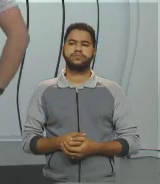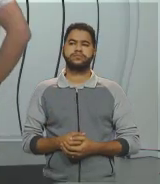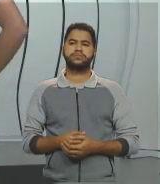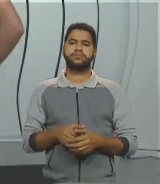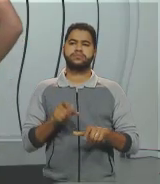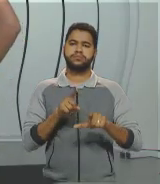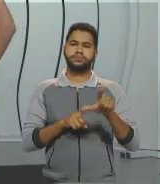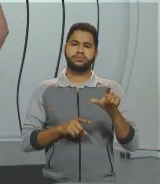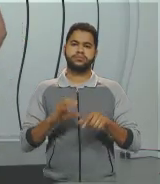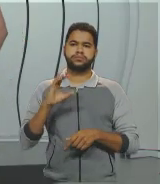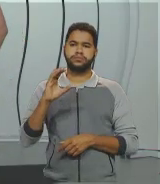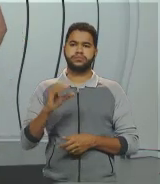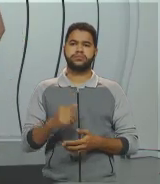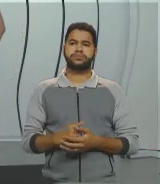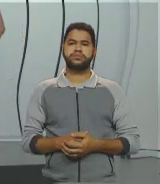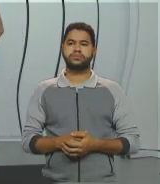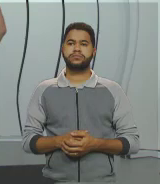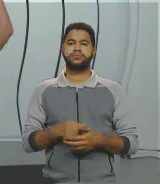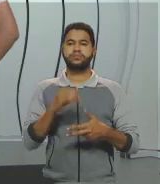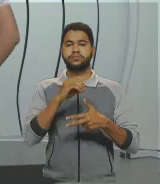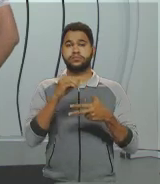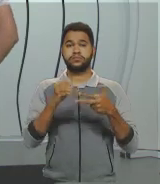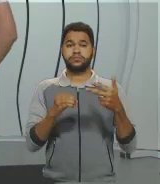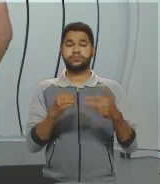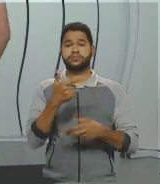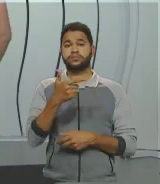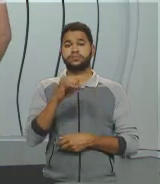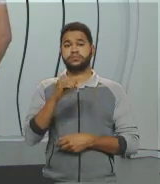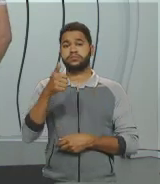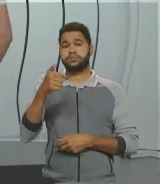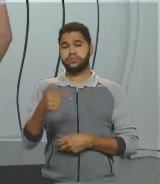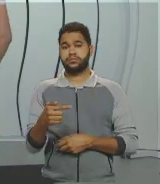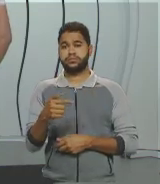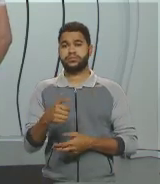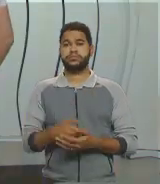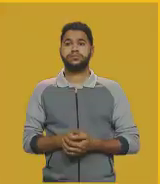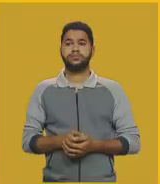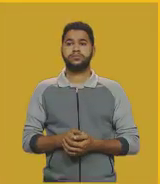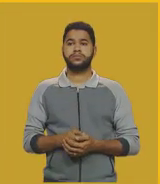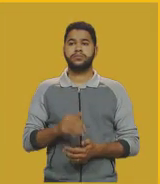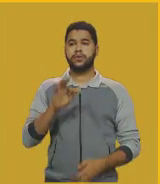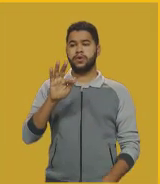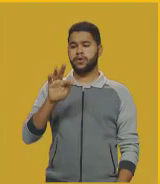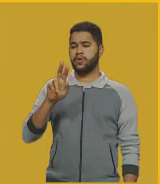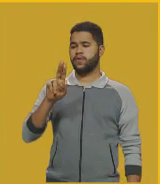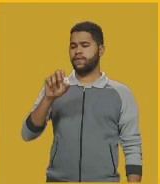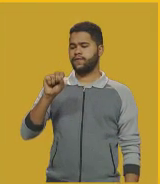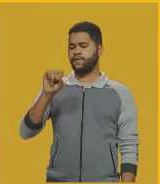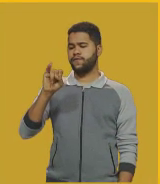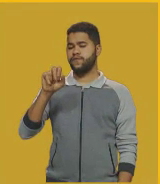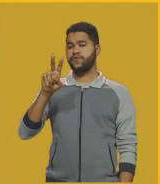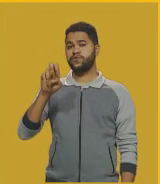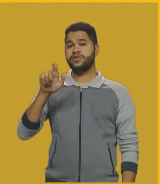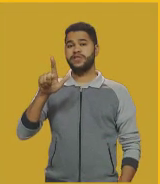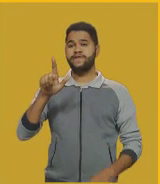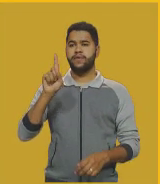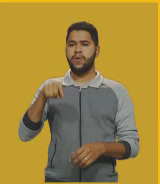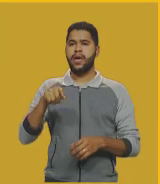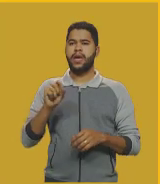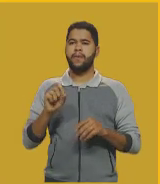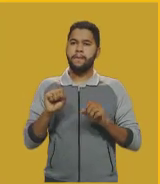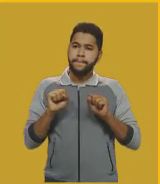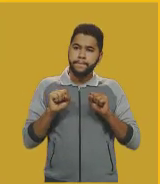C. Enem de 2017. Fusível é um dispositivo de proteção contra sobrecorrente